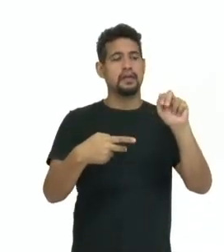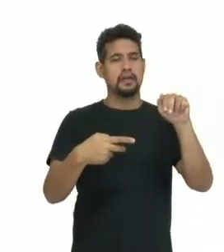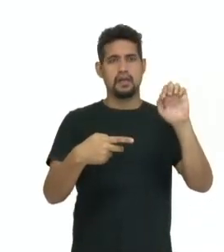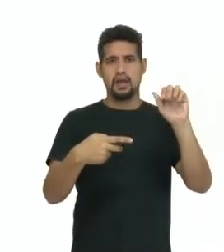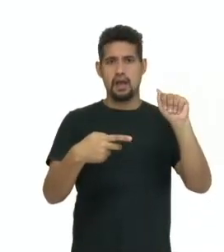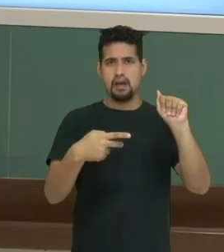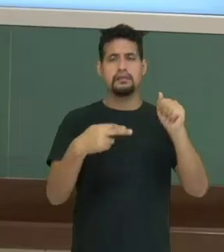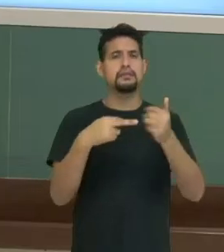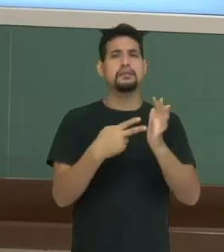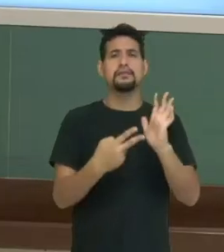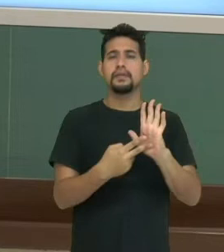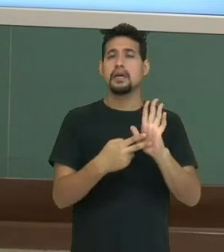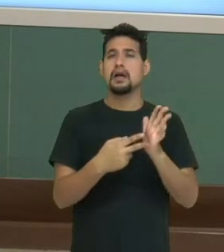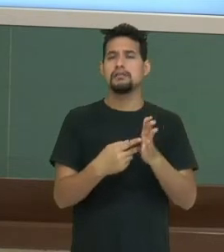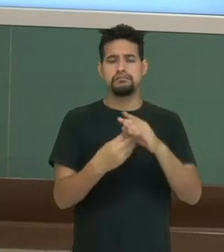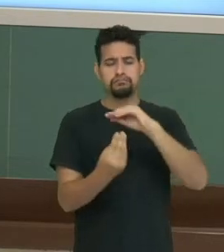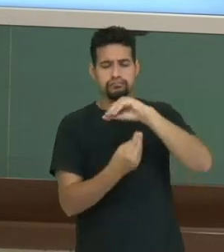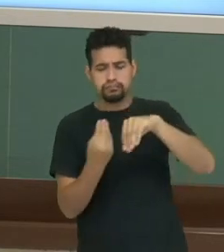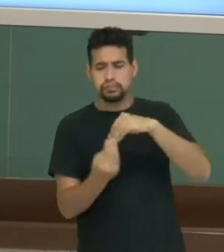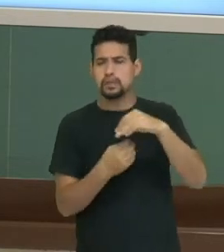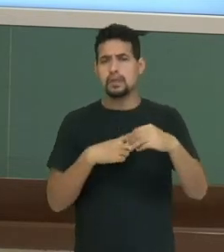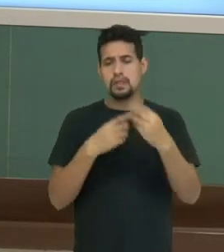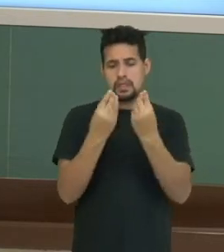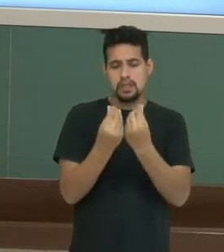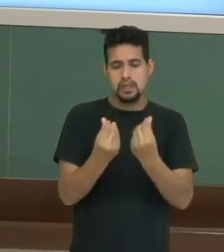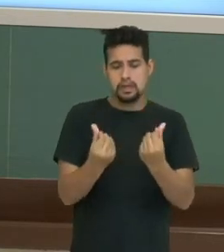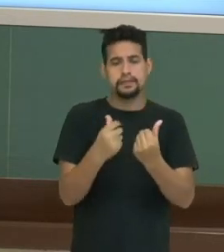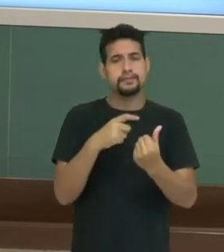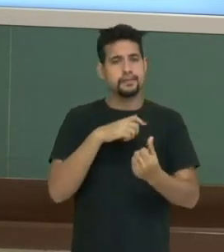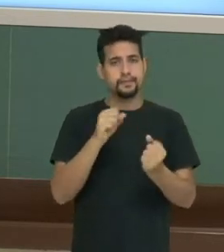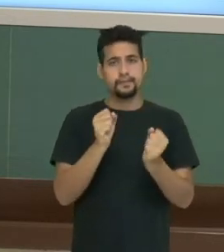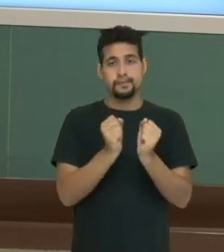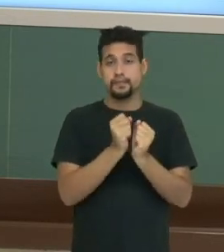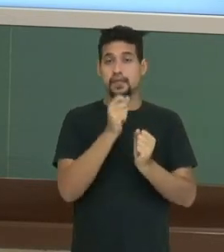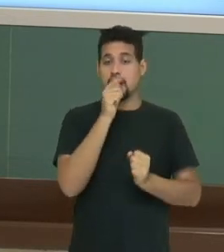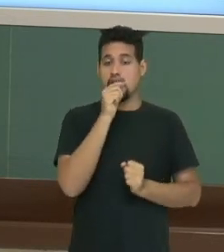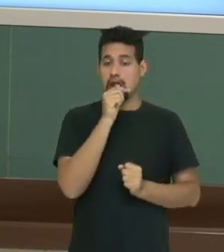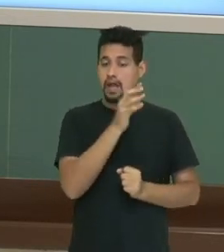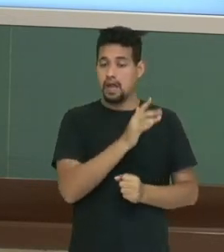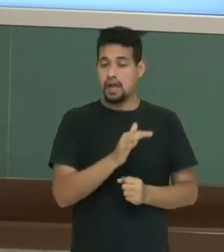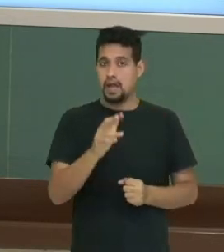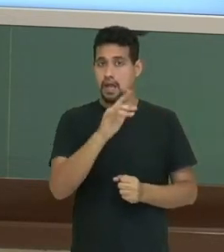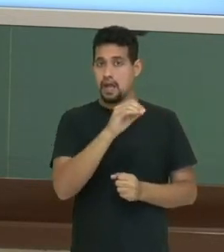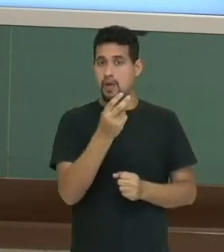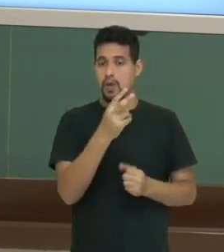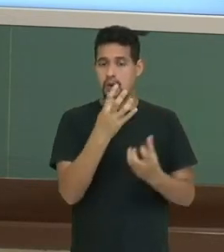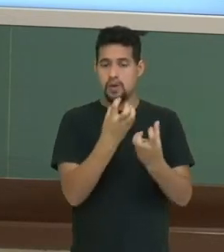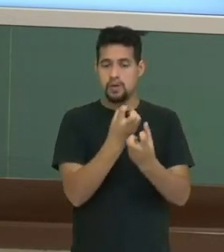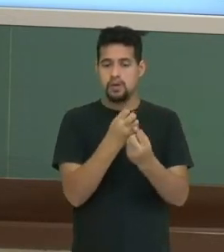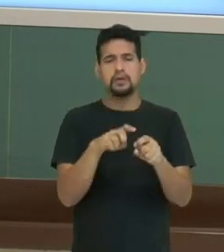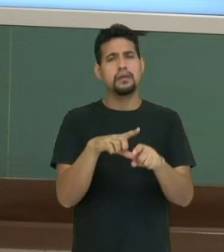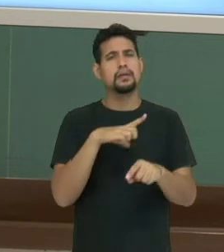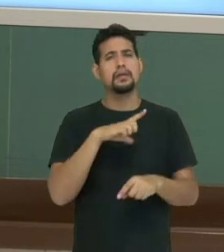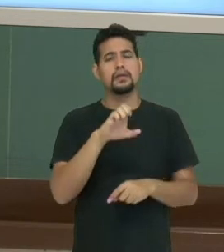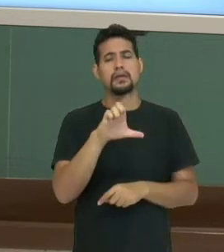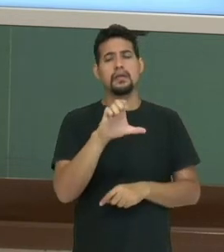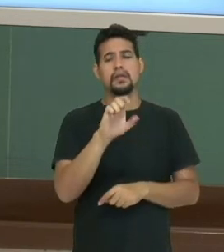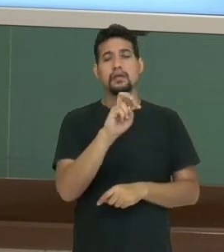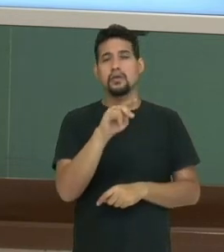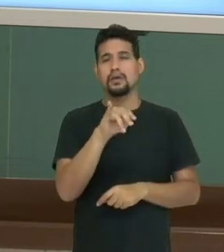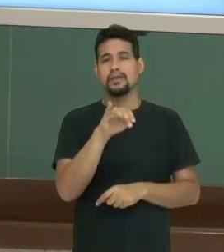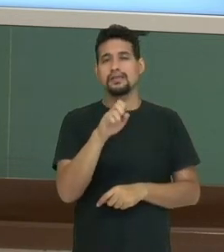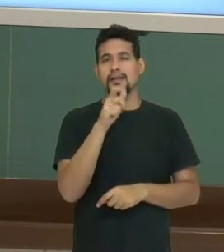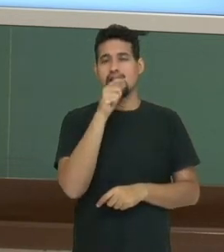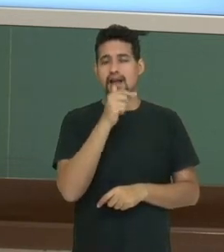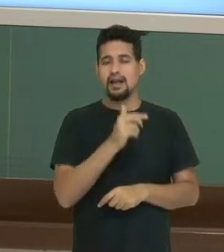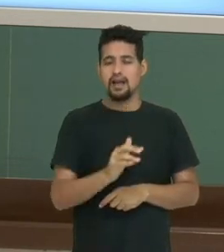é quando a substância a ser decomposta está no estado líquido ou fundido, e temos a eletrólise aquosa ou